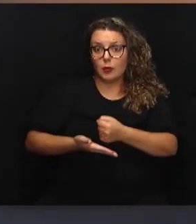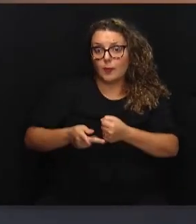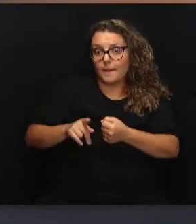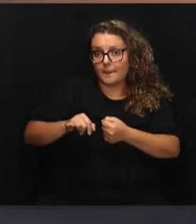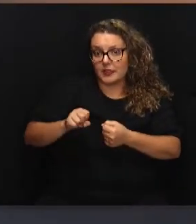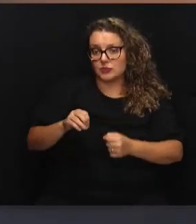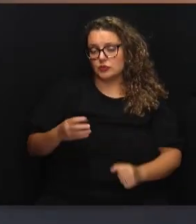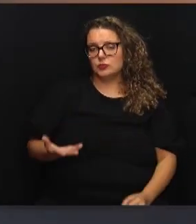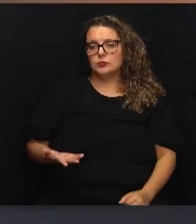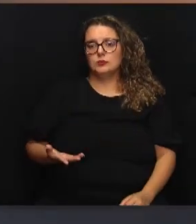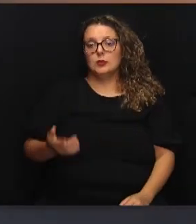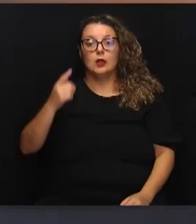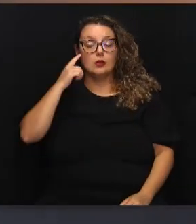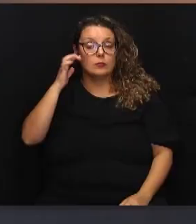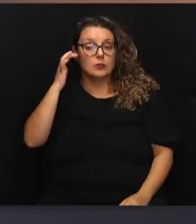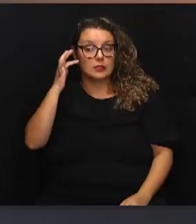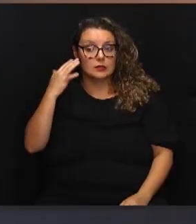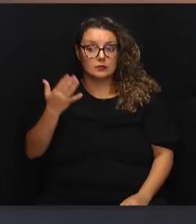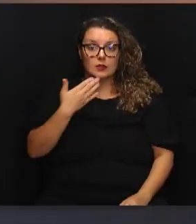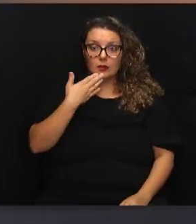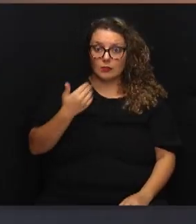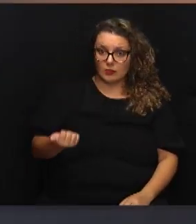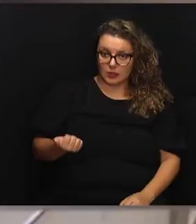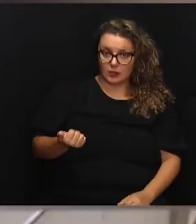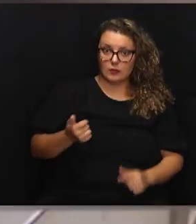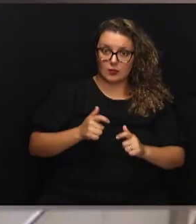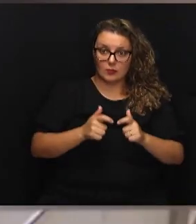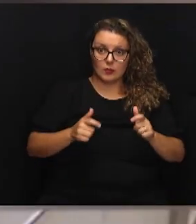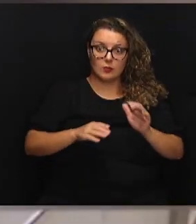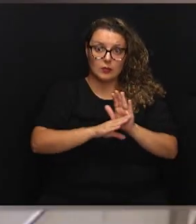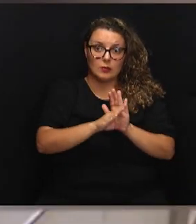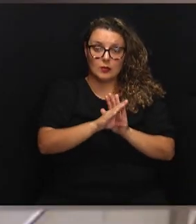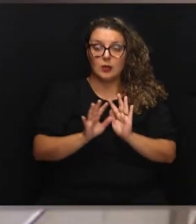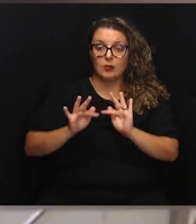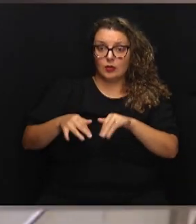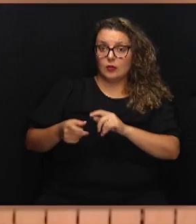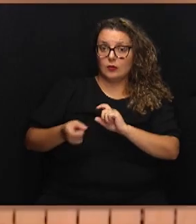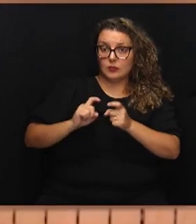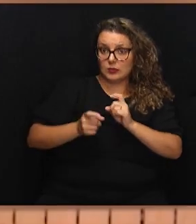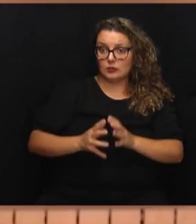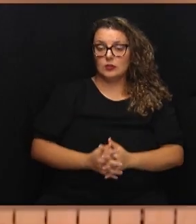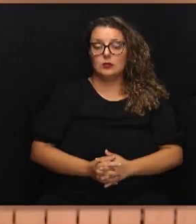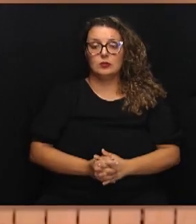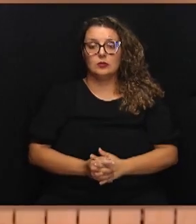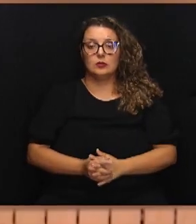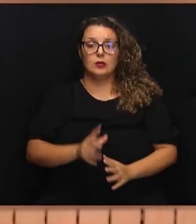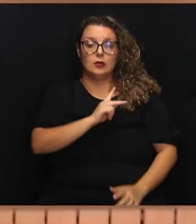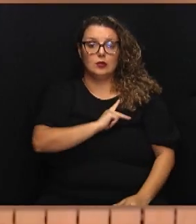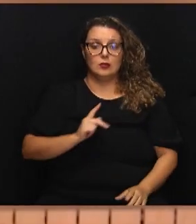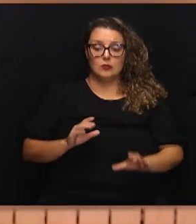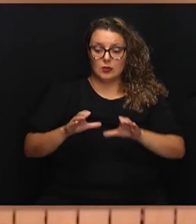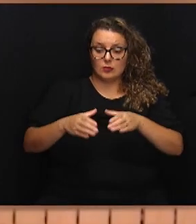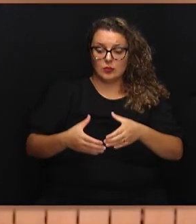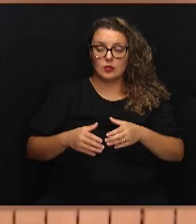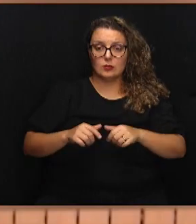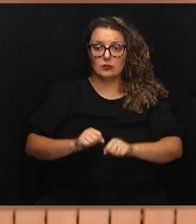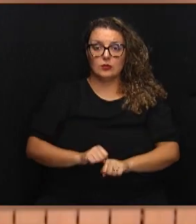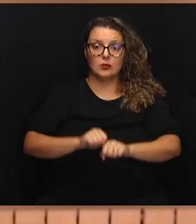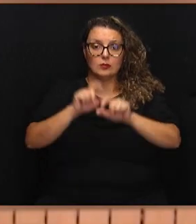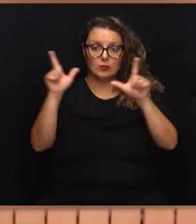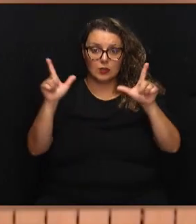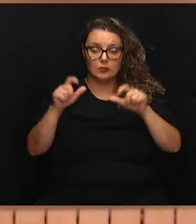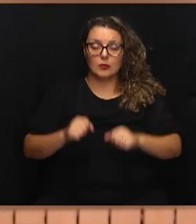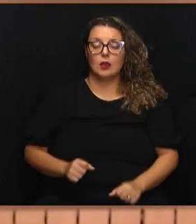Sempre pensando aí em melhoria progressiva. Ao final da reunião, a presidente da comissão destacou que, pelo